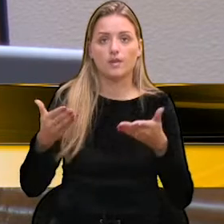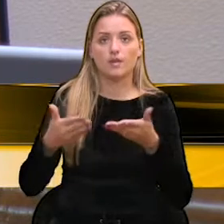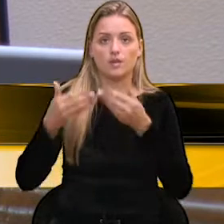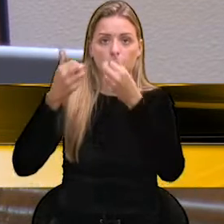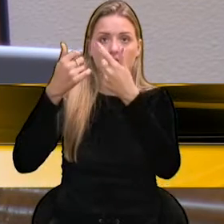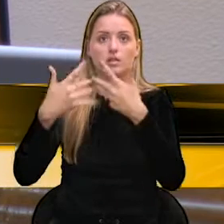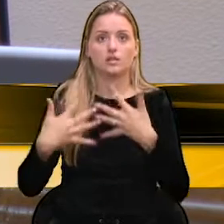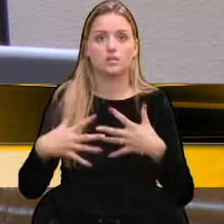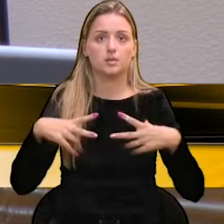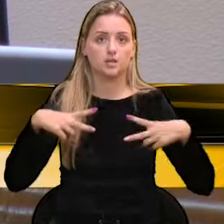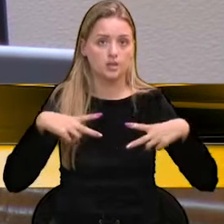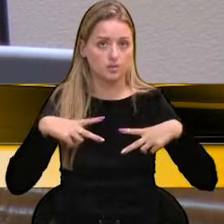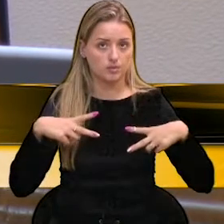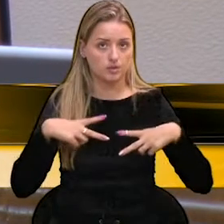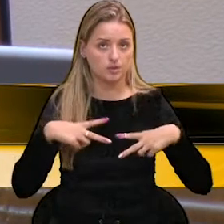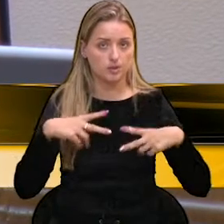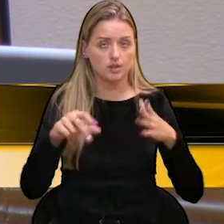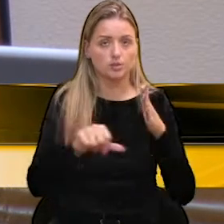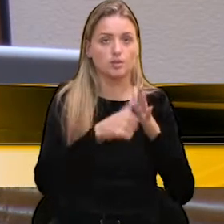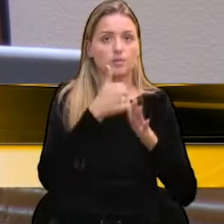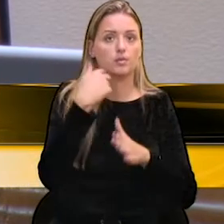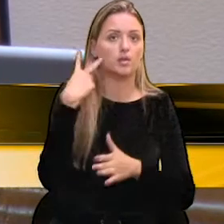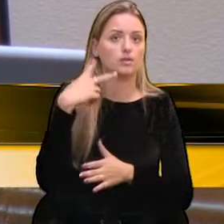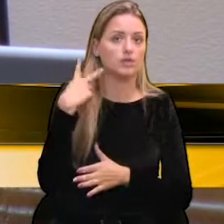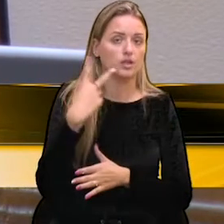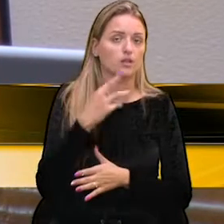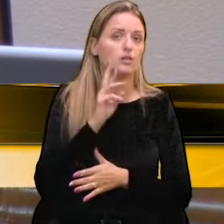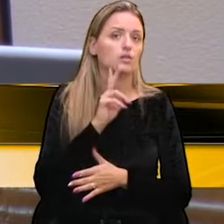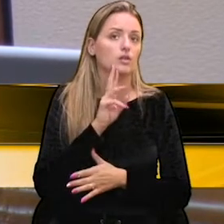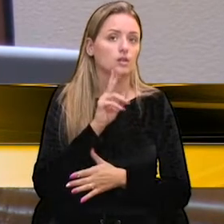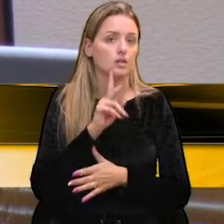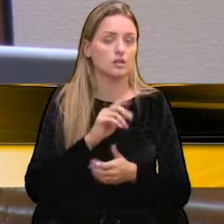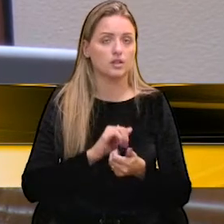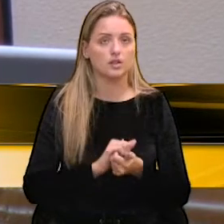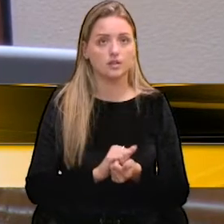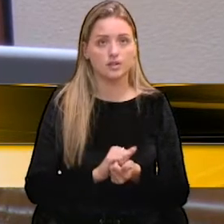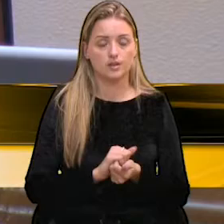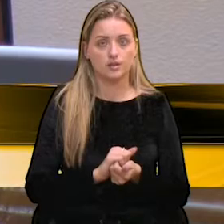Passemos ao espaço do pequeno expediente. Primeiro vereador inscrito, vereador Renato Oliveira.